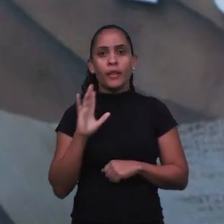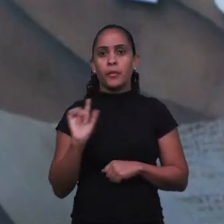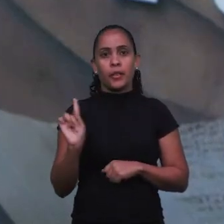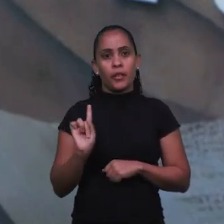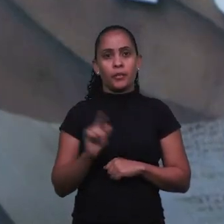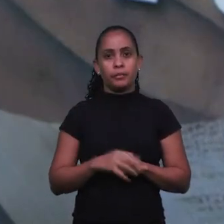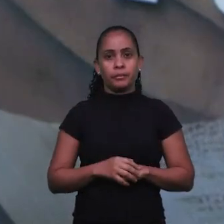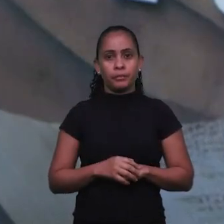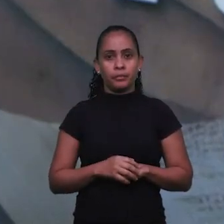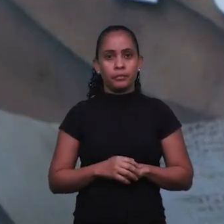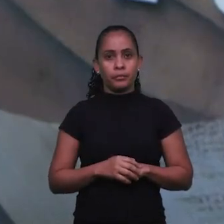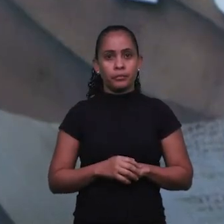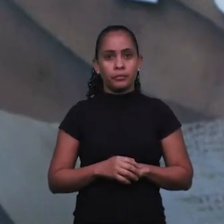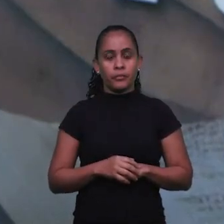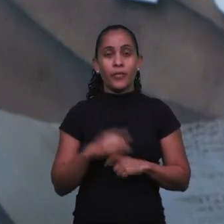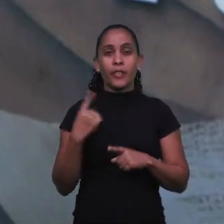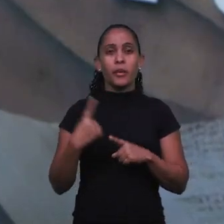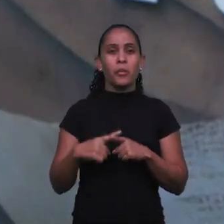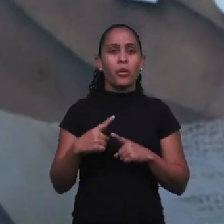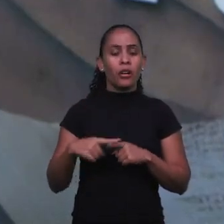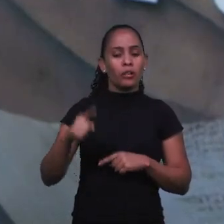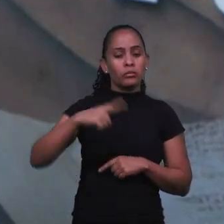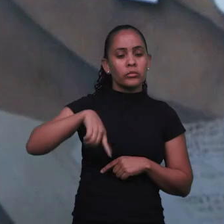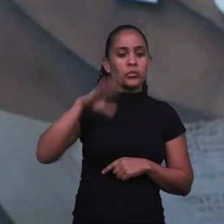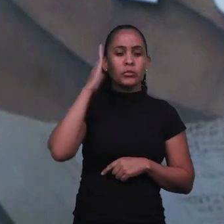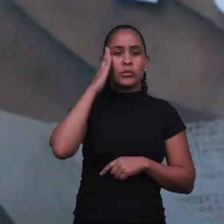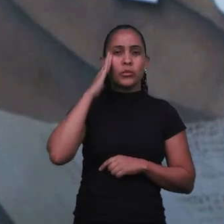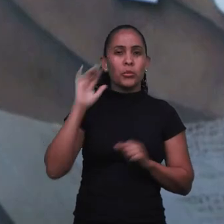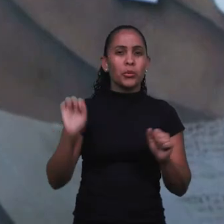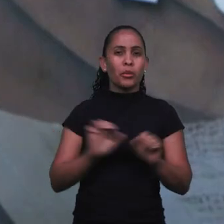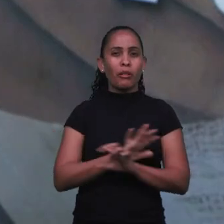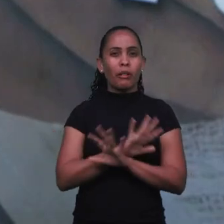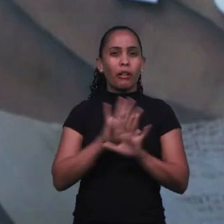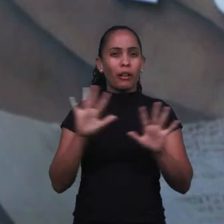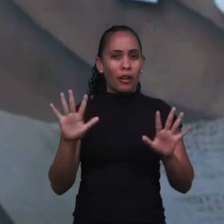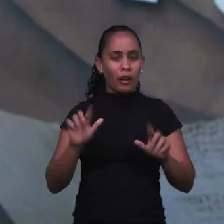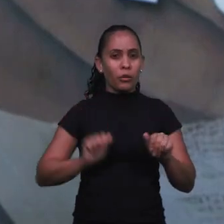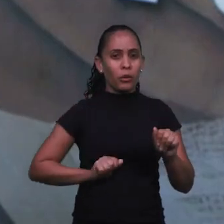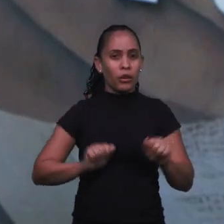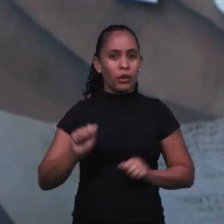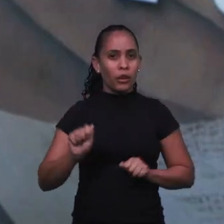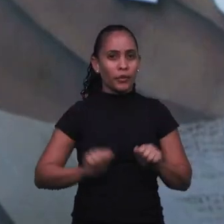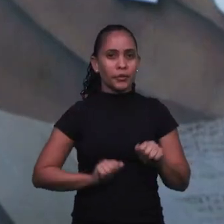quê? Porque está claro no livro de Atos. Ele diz assim,